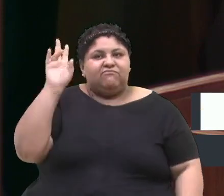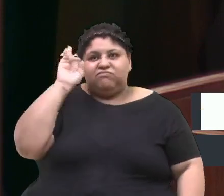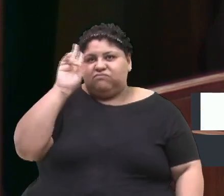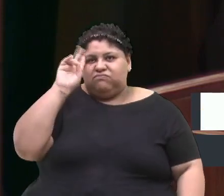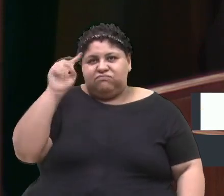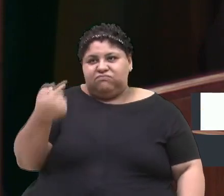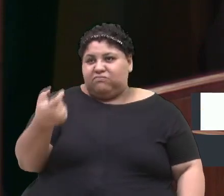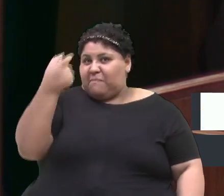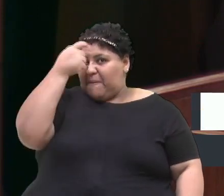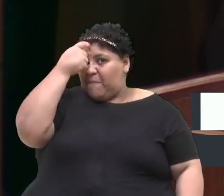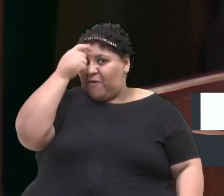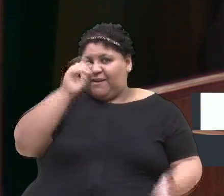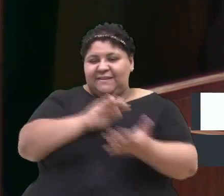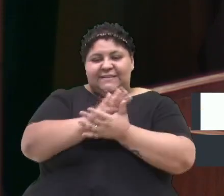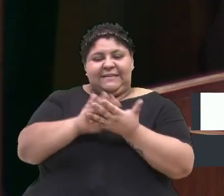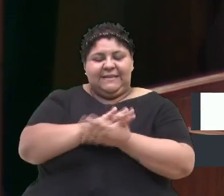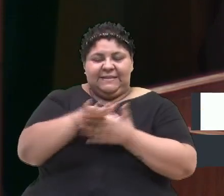memória.